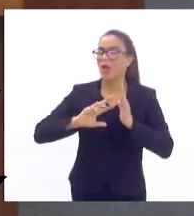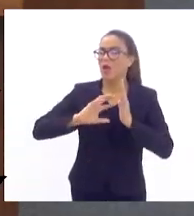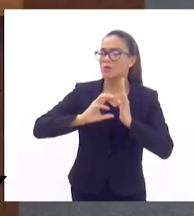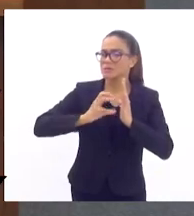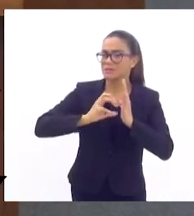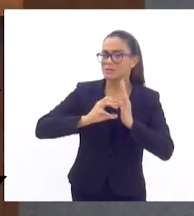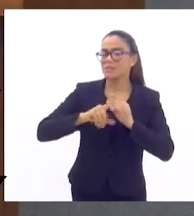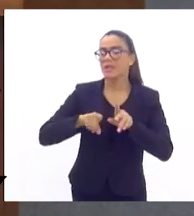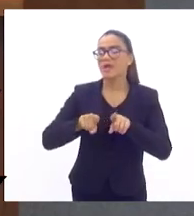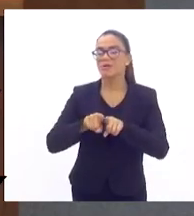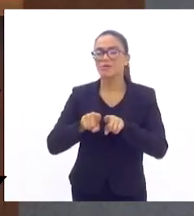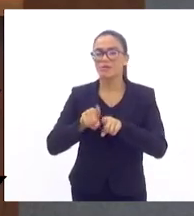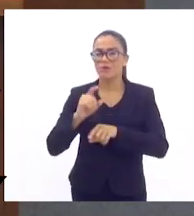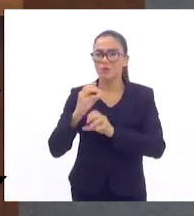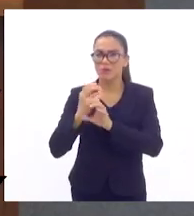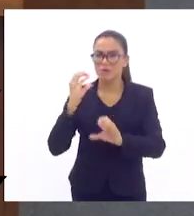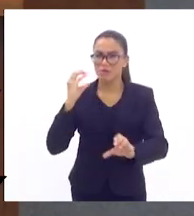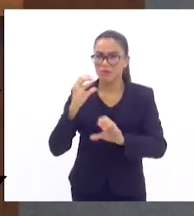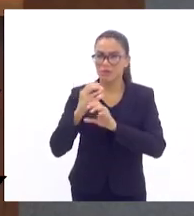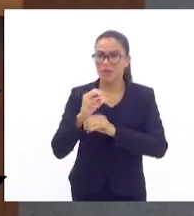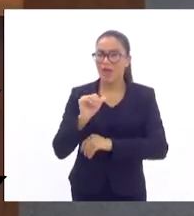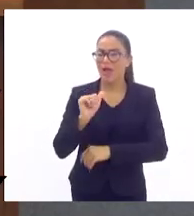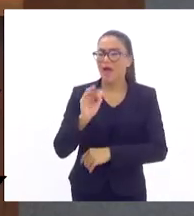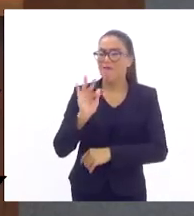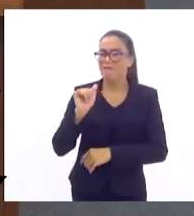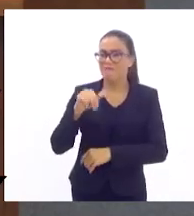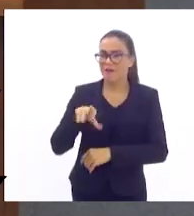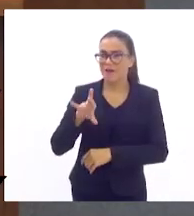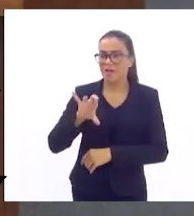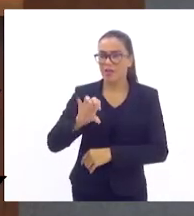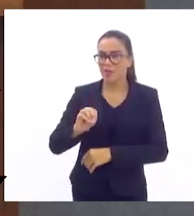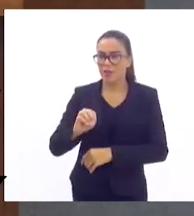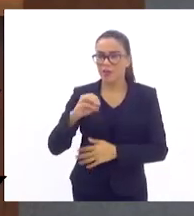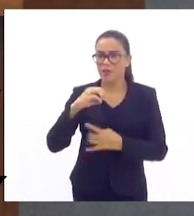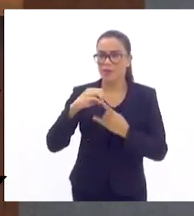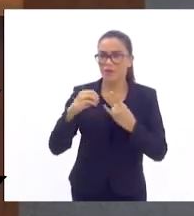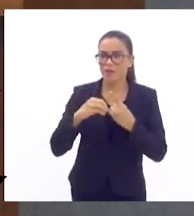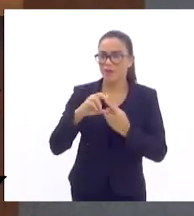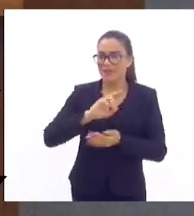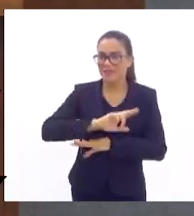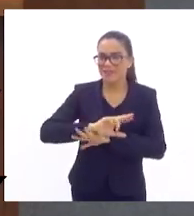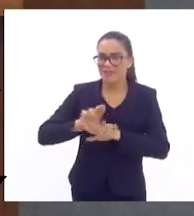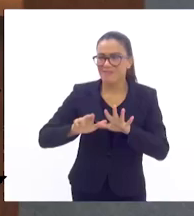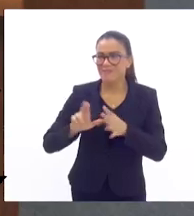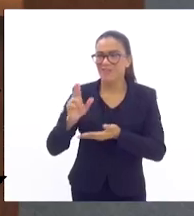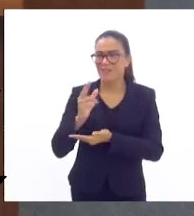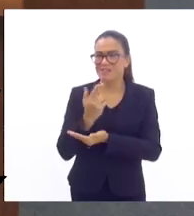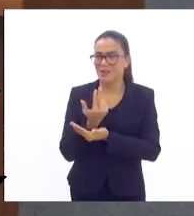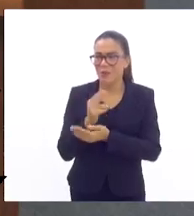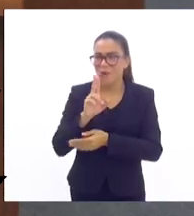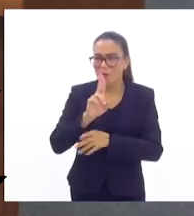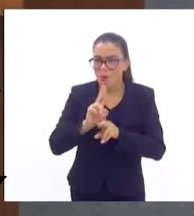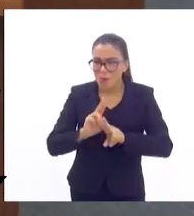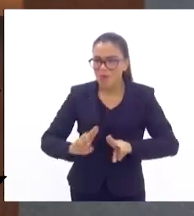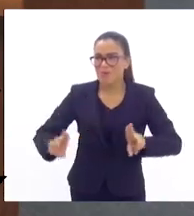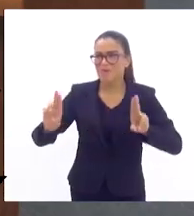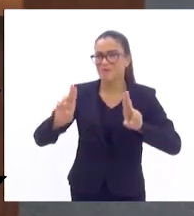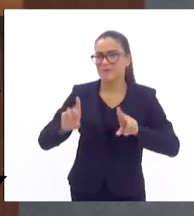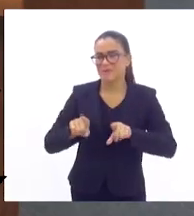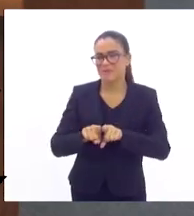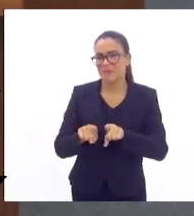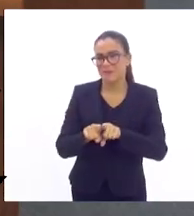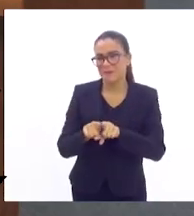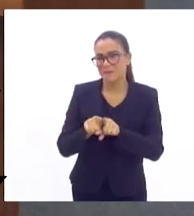Engenheiros, a FANRIO, diversas universidades, é uma quantidade